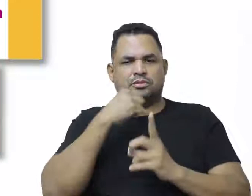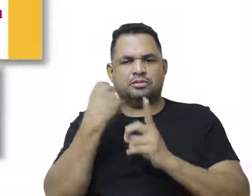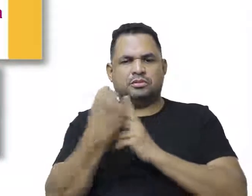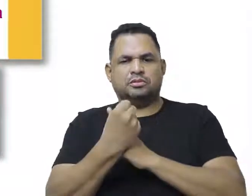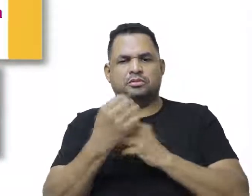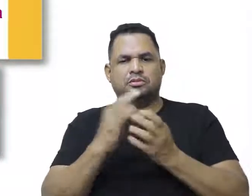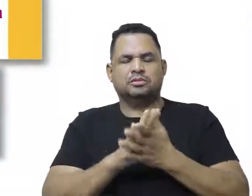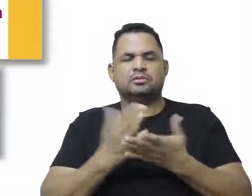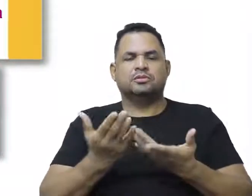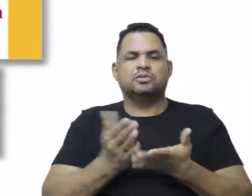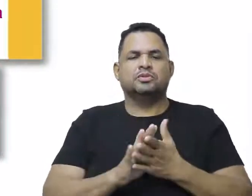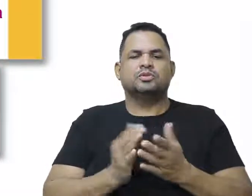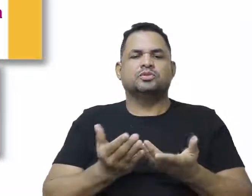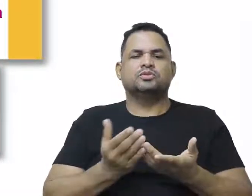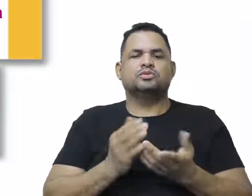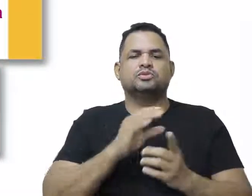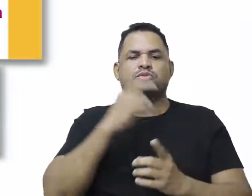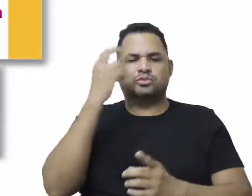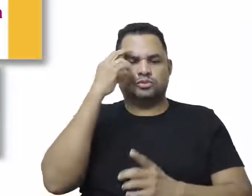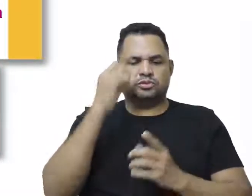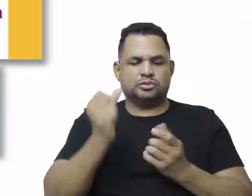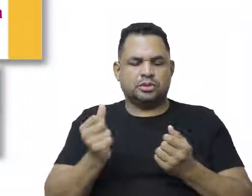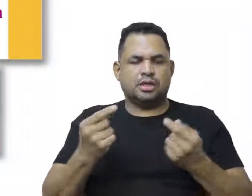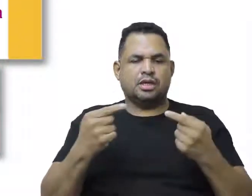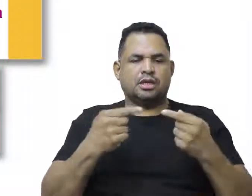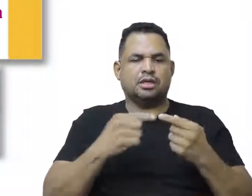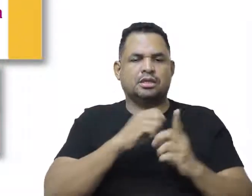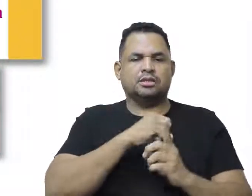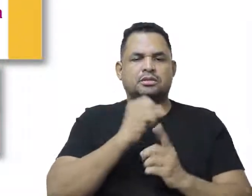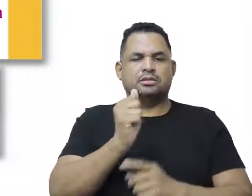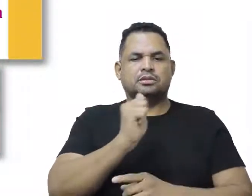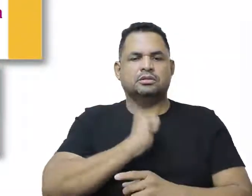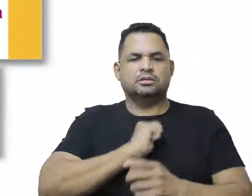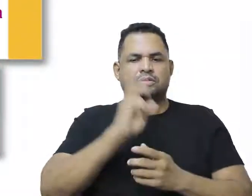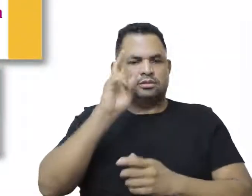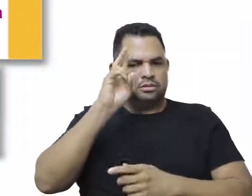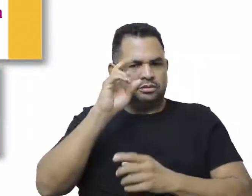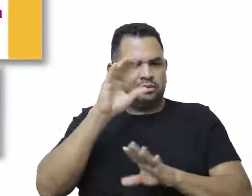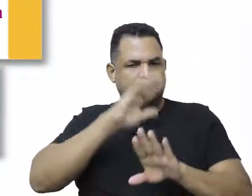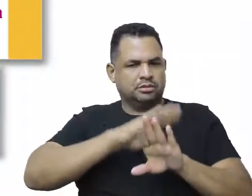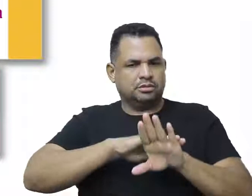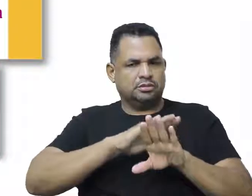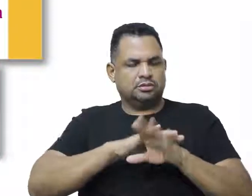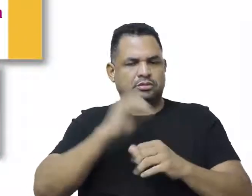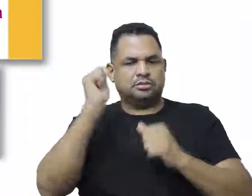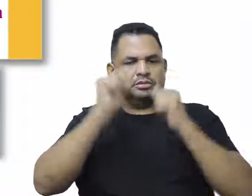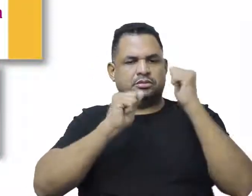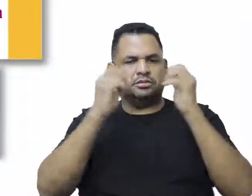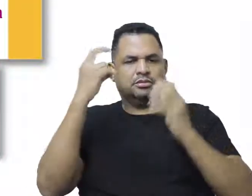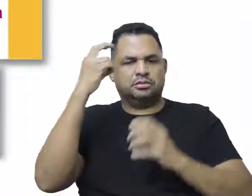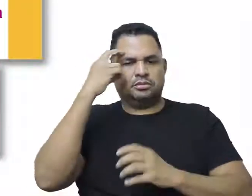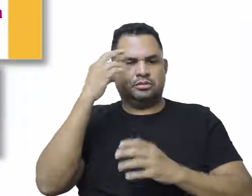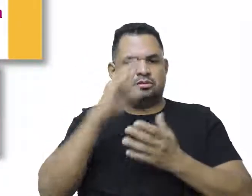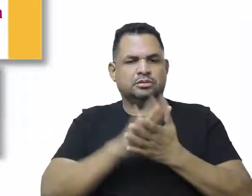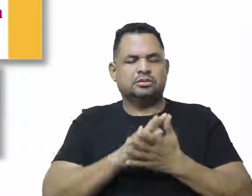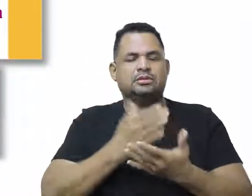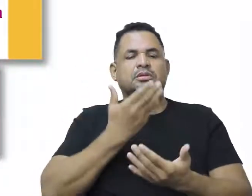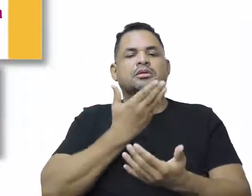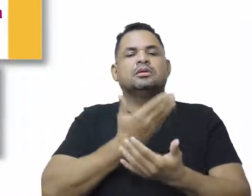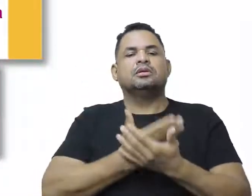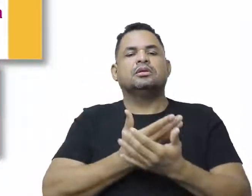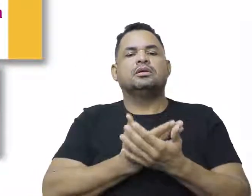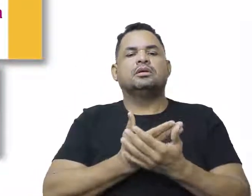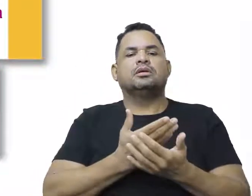Sociedade cultura segunda antropologia ideologia e indústria cultural EA nossa última aula que foi aula 16